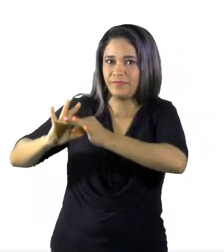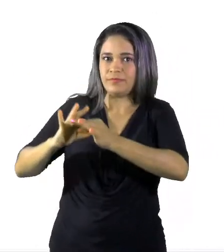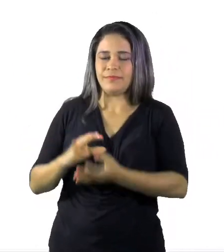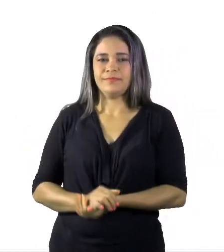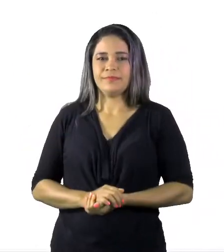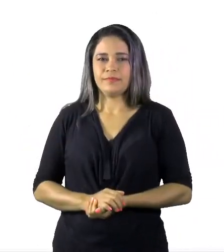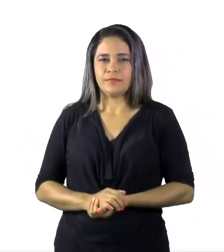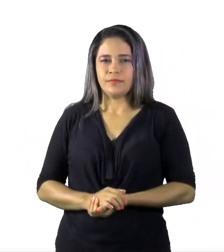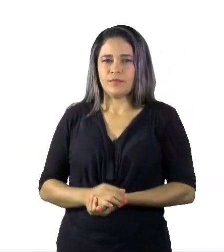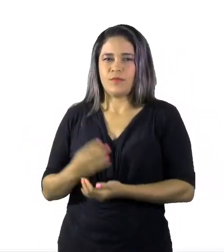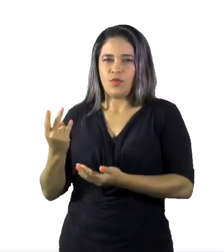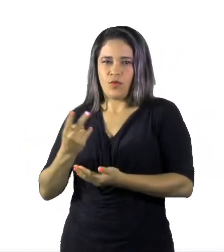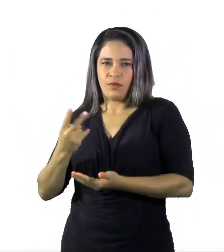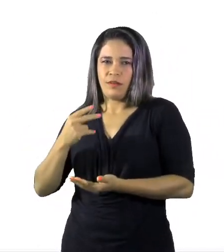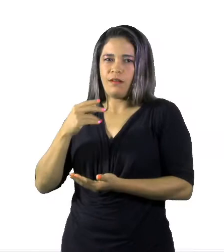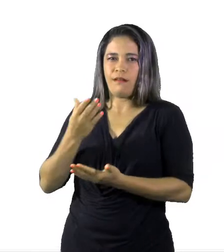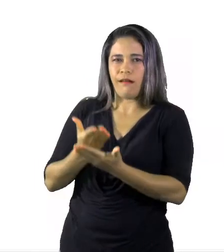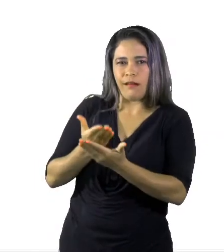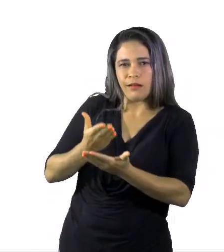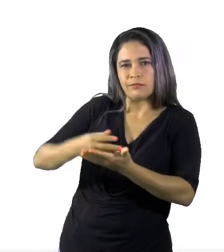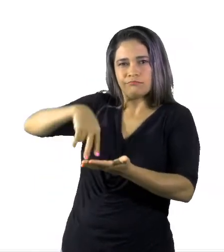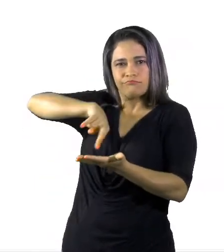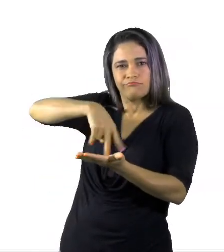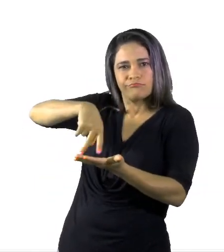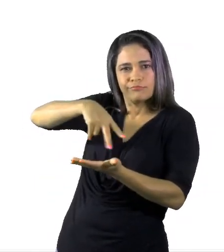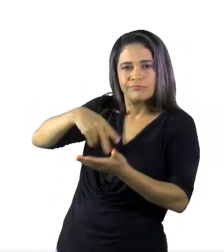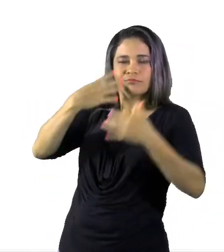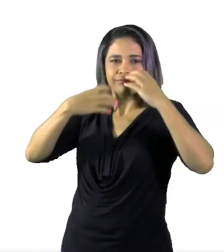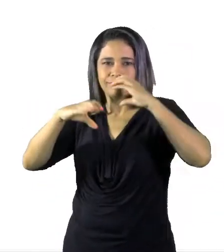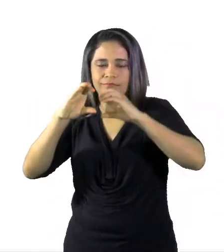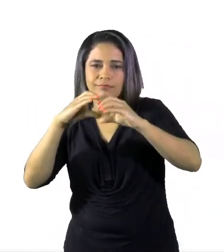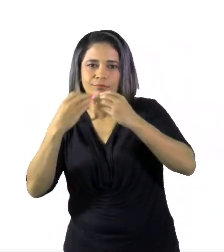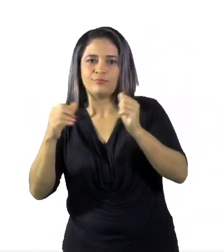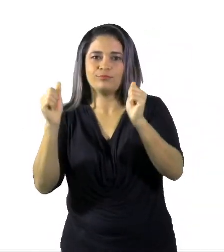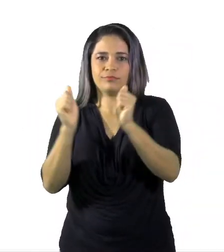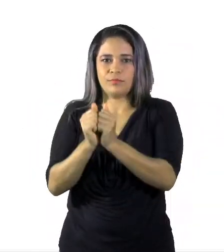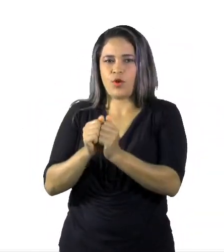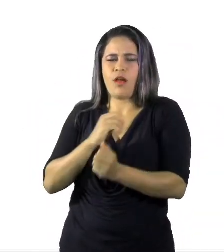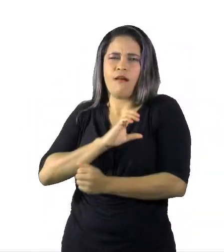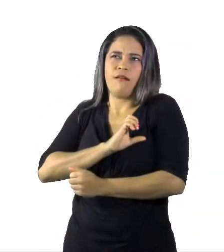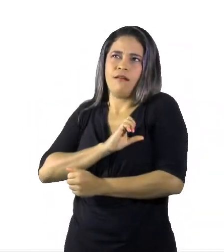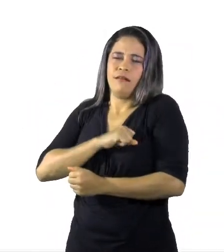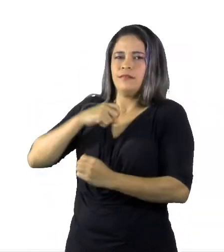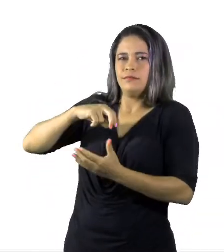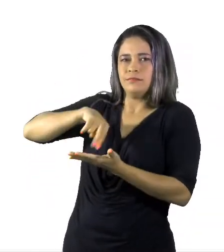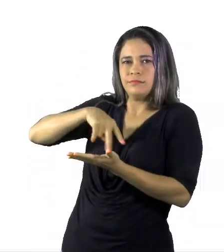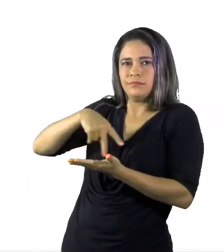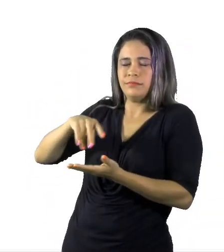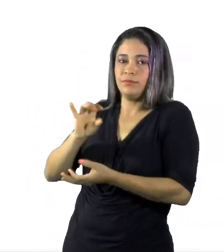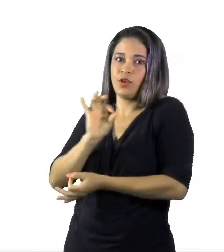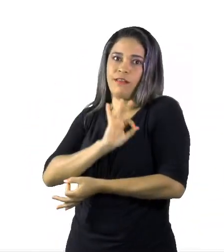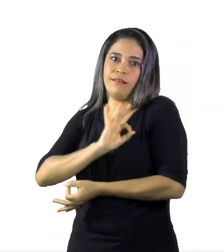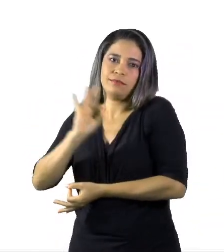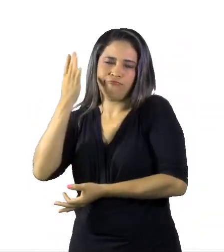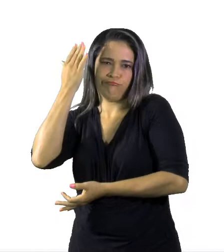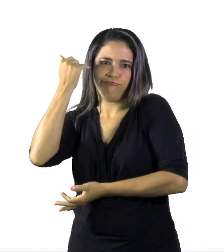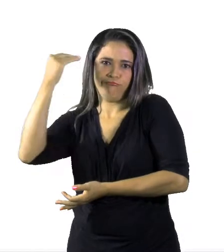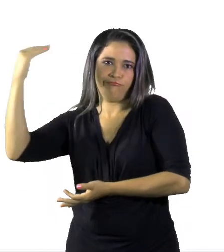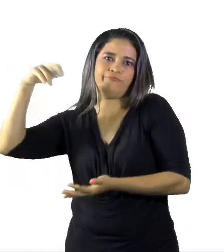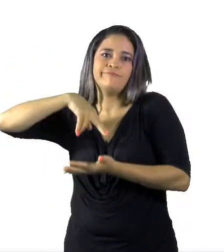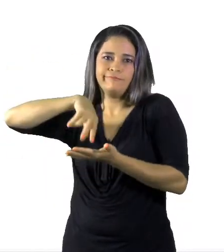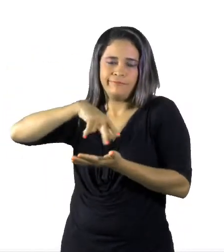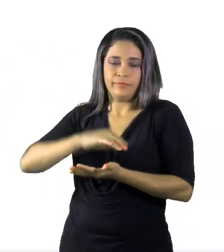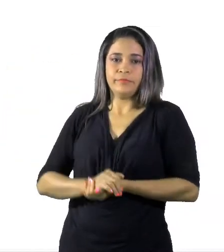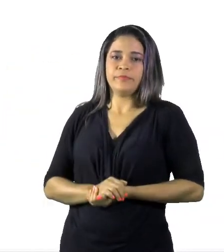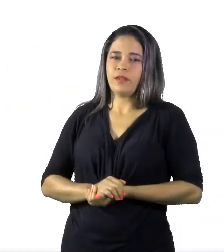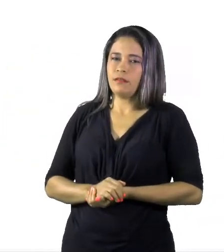de dança e música juntos. Eles gostam muito de dançar, são excelentes dançarinos. Além disso, quando